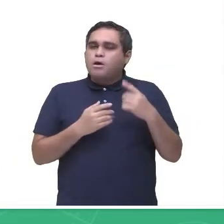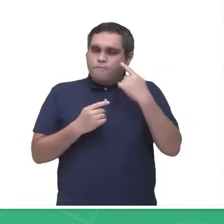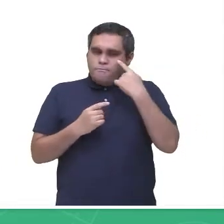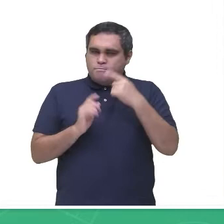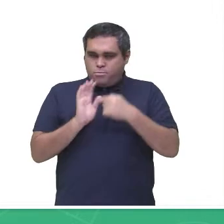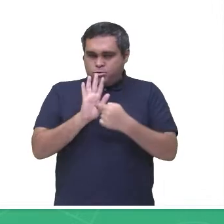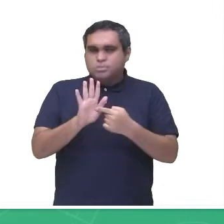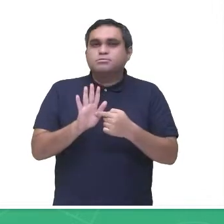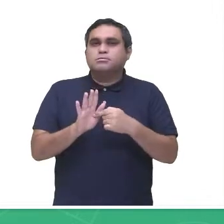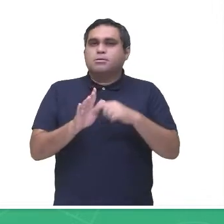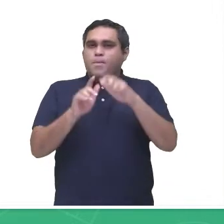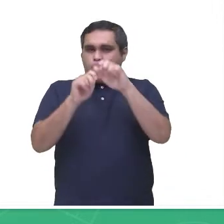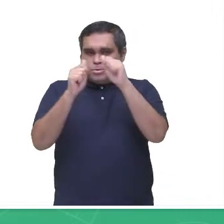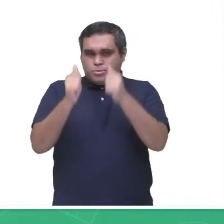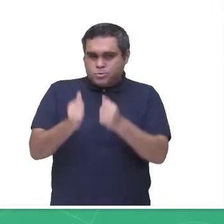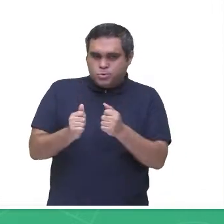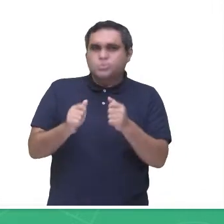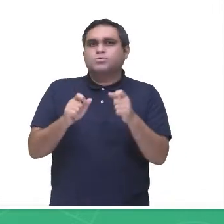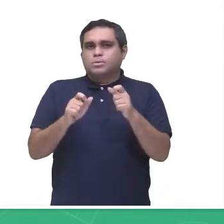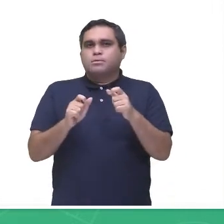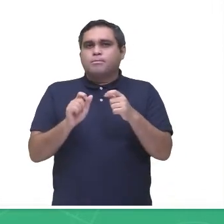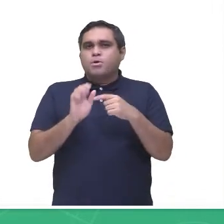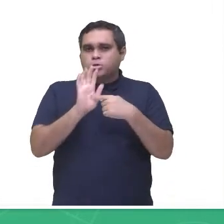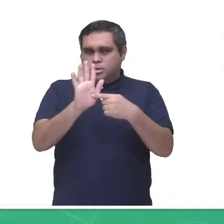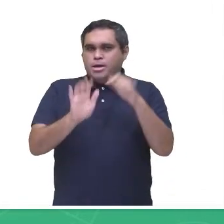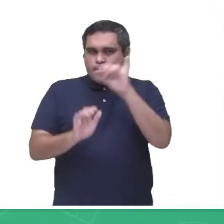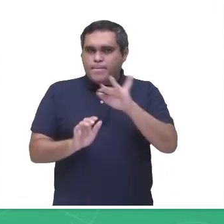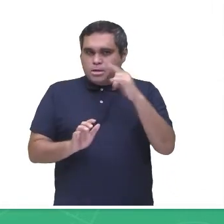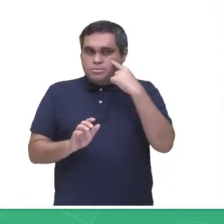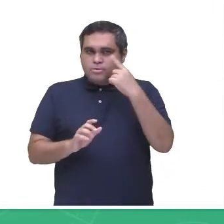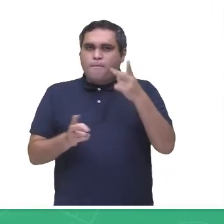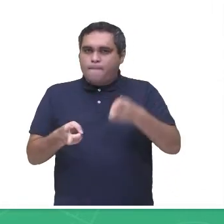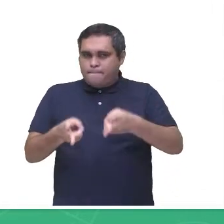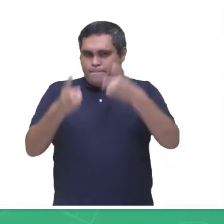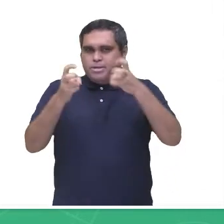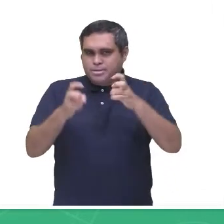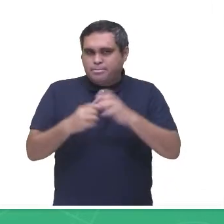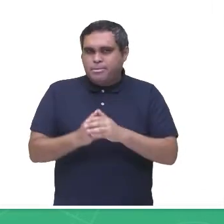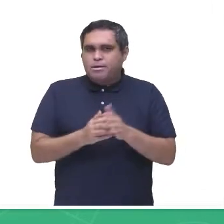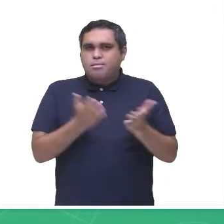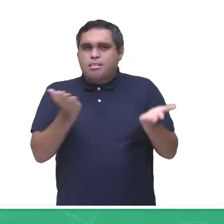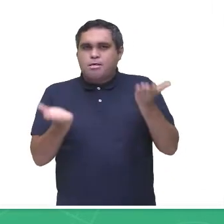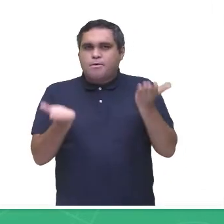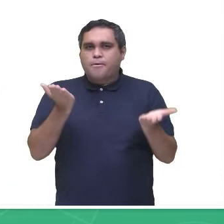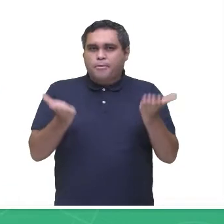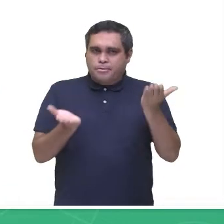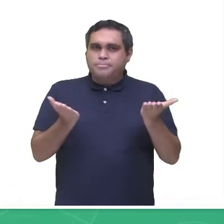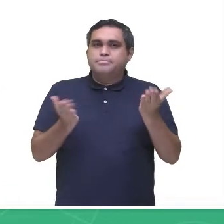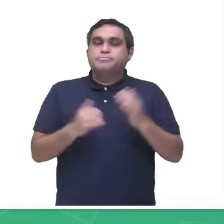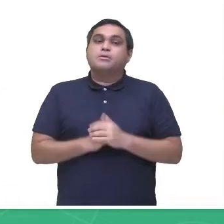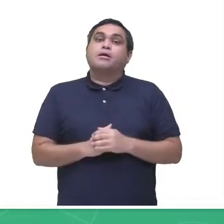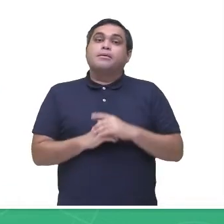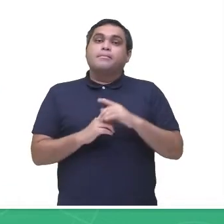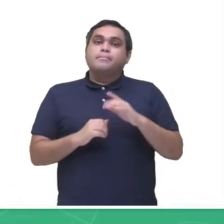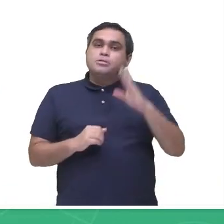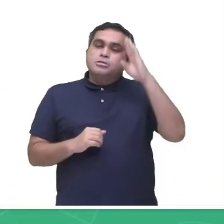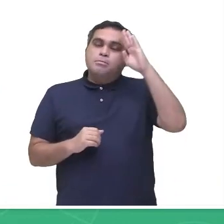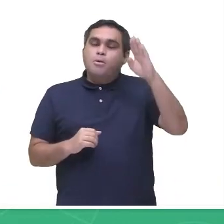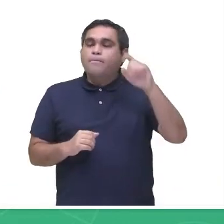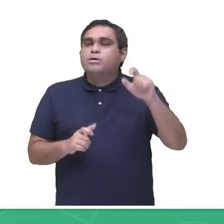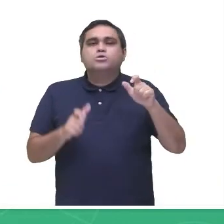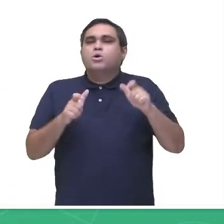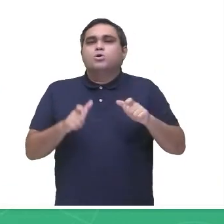conseguir perceber essa questão da dualidade de sentimentos, que estão muito presentes na questão da pintura, da